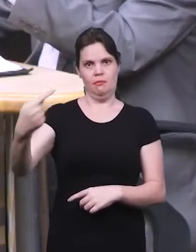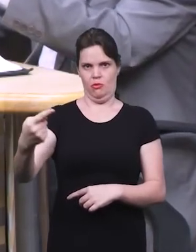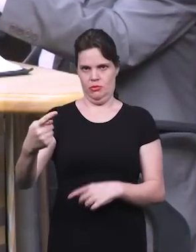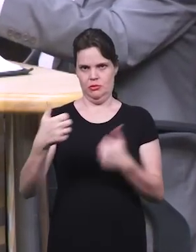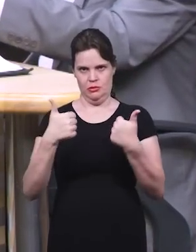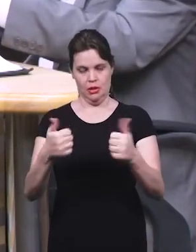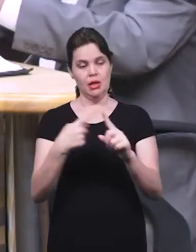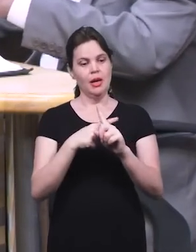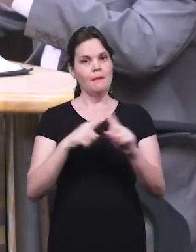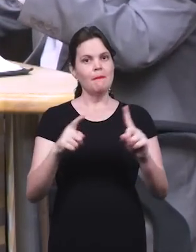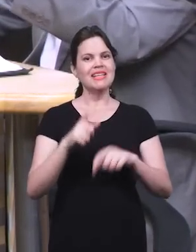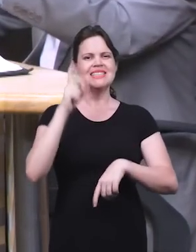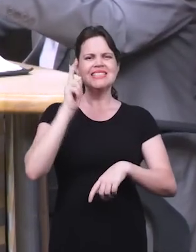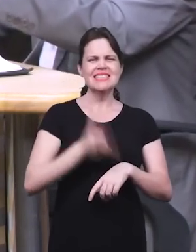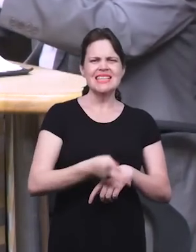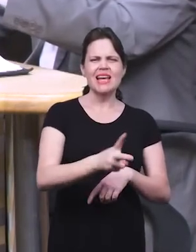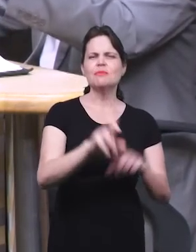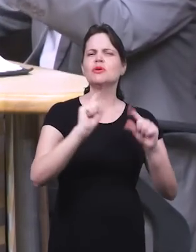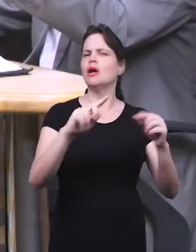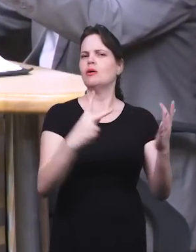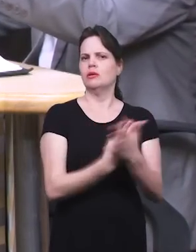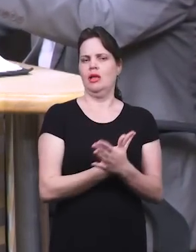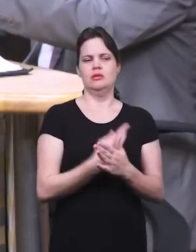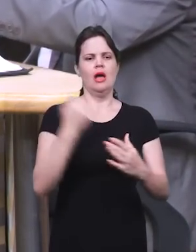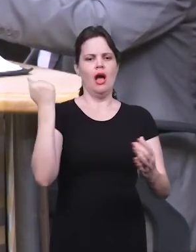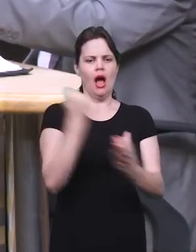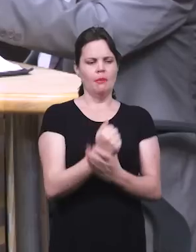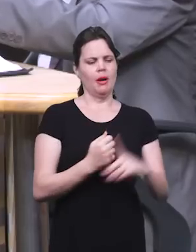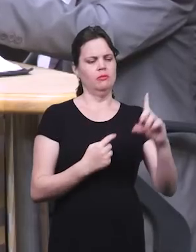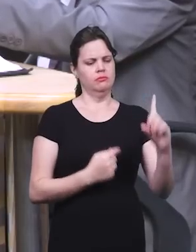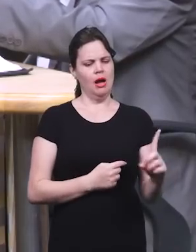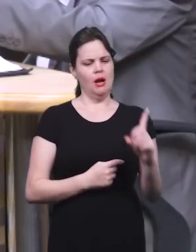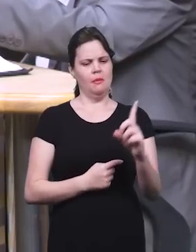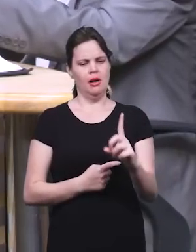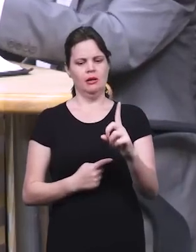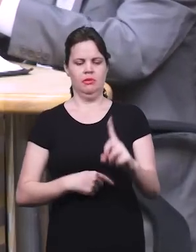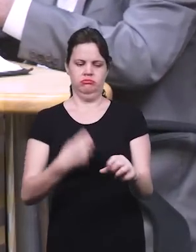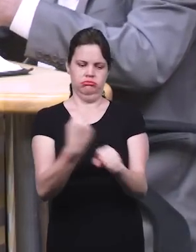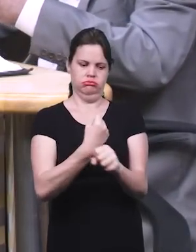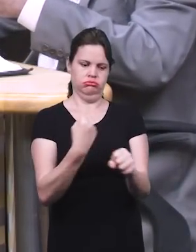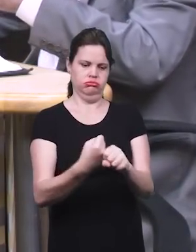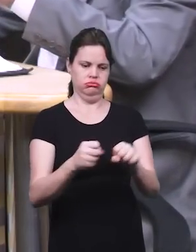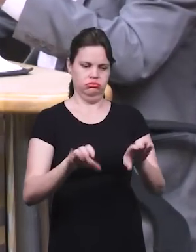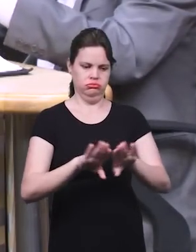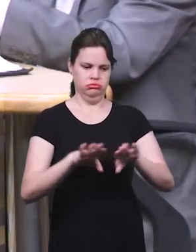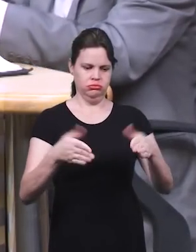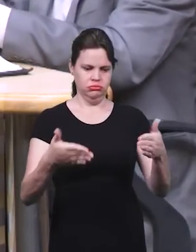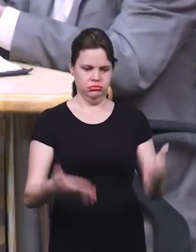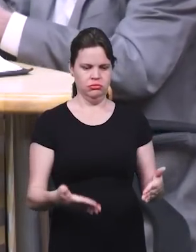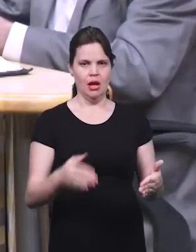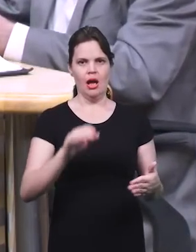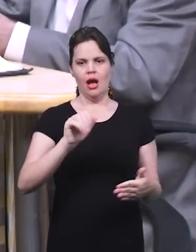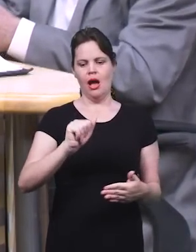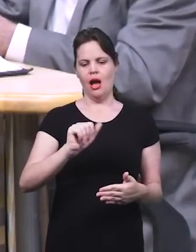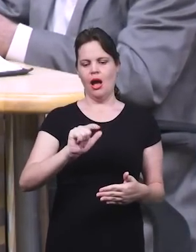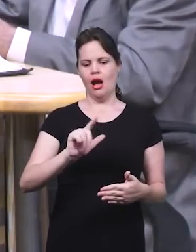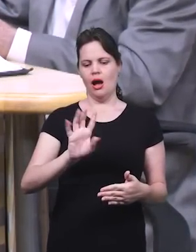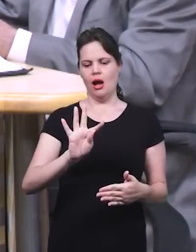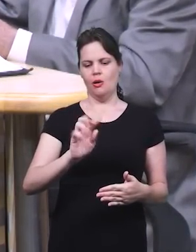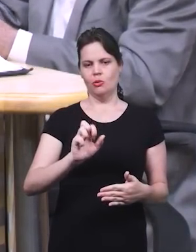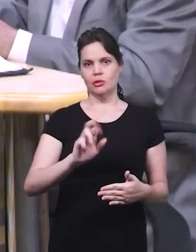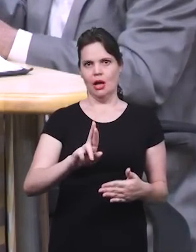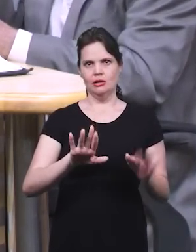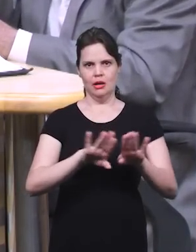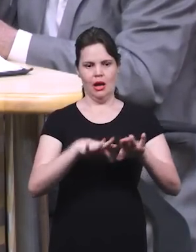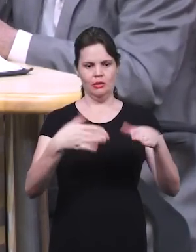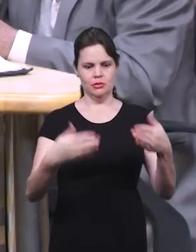caminhava, ele ia construindo altares e sacrificando ao Senhor. Então, ele nunca perdeu essa comunhão